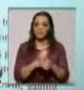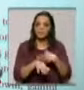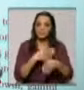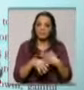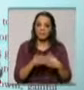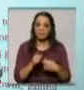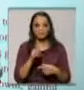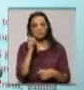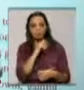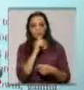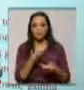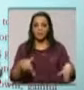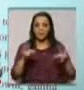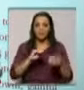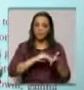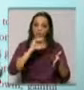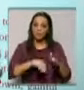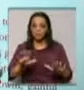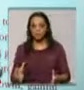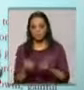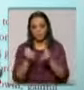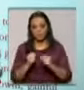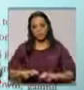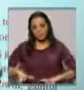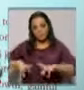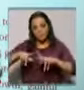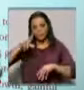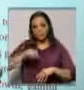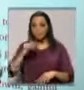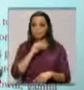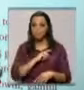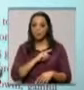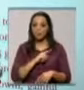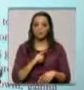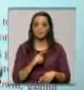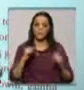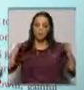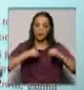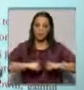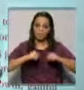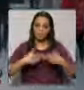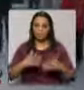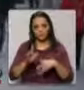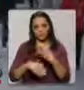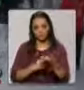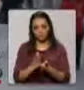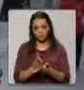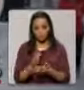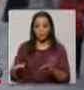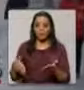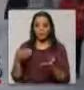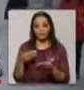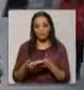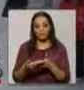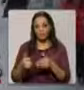num possível novo contrato de recuperação e crescimento que pode seguir ao acordo atual a proposta